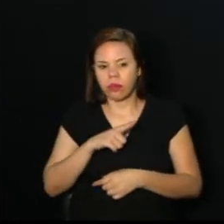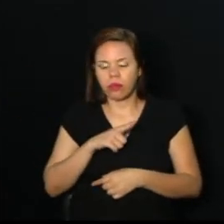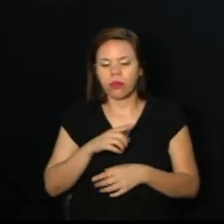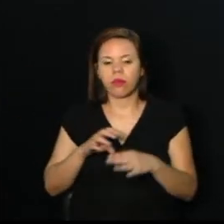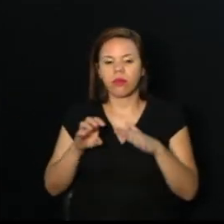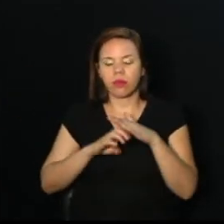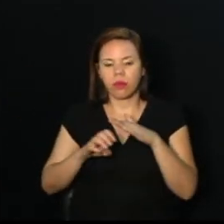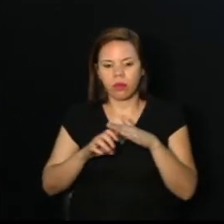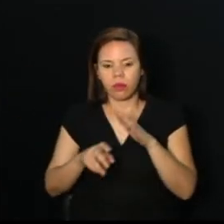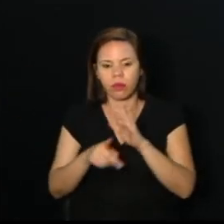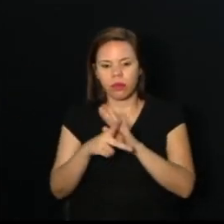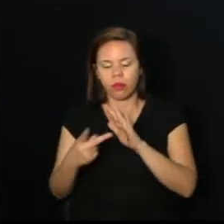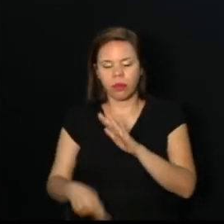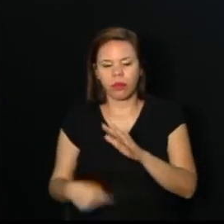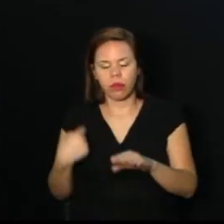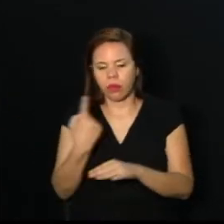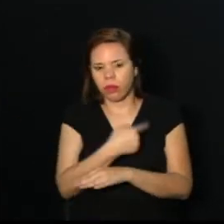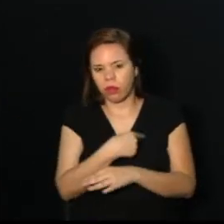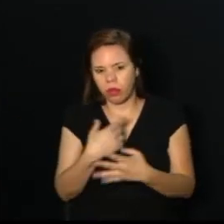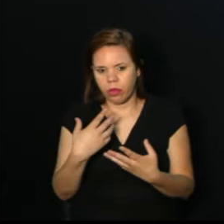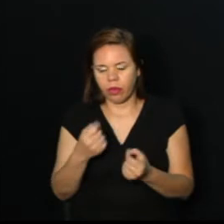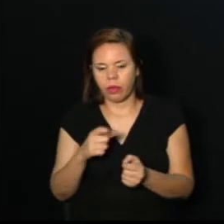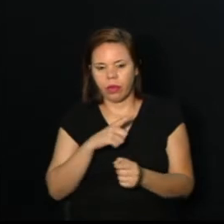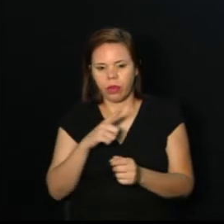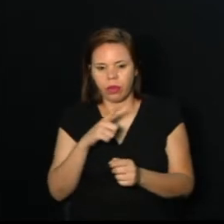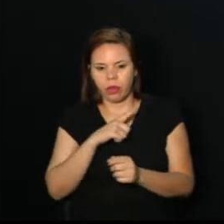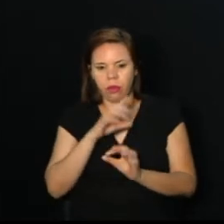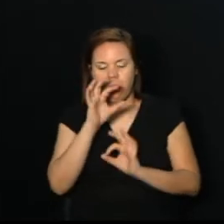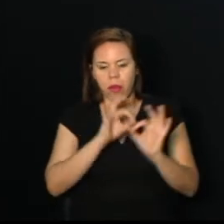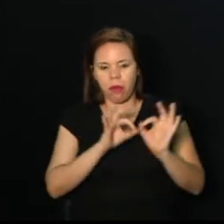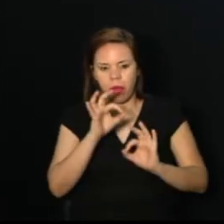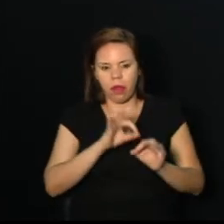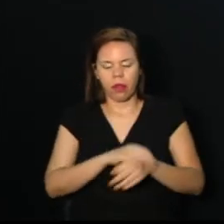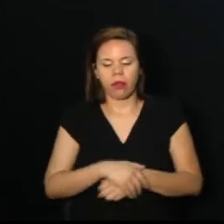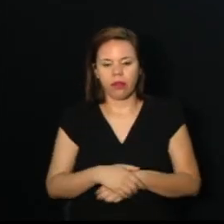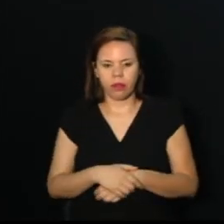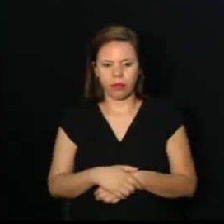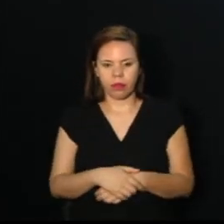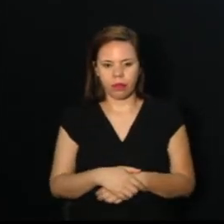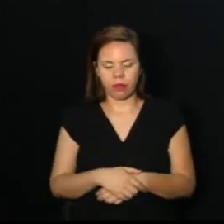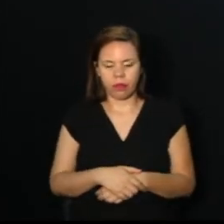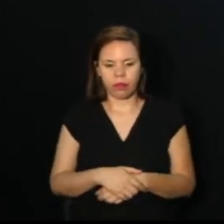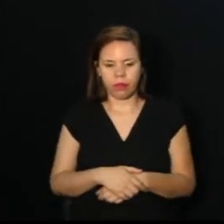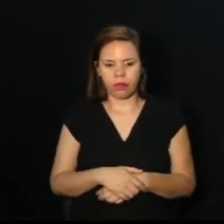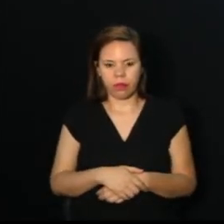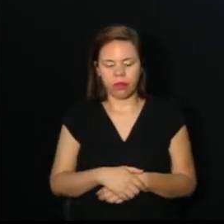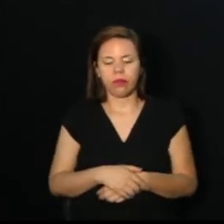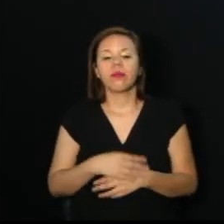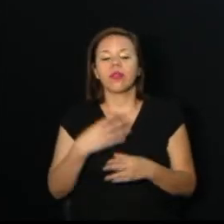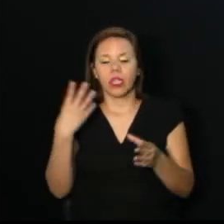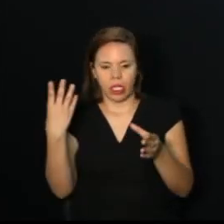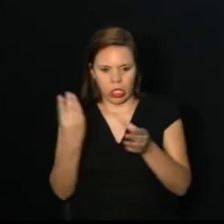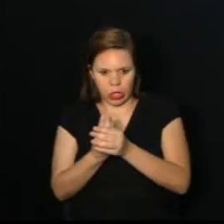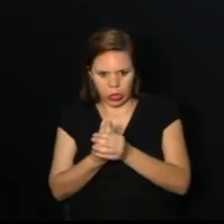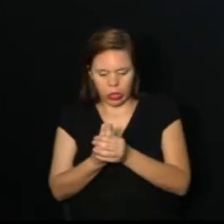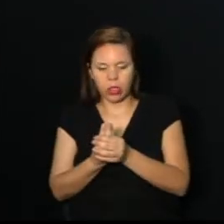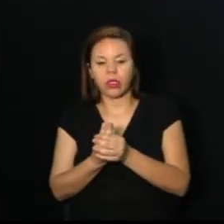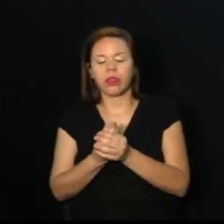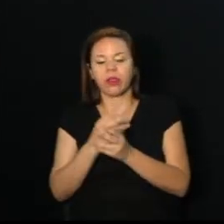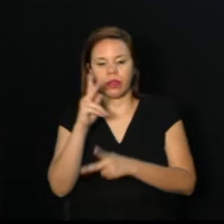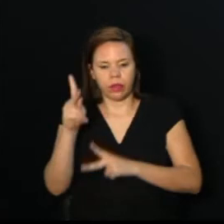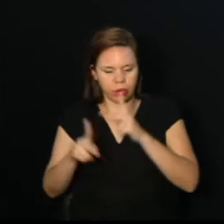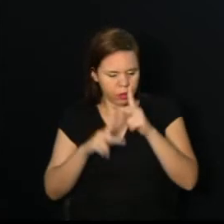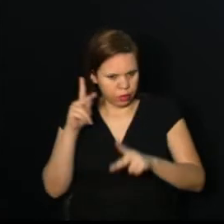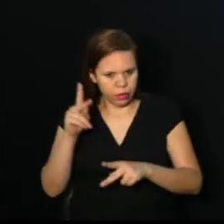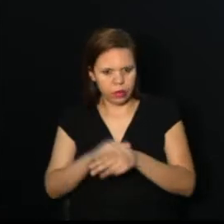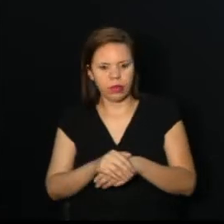emprego, e daí nós vamos ter que estar preparados para incluir essas